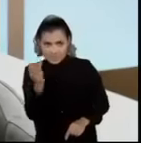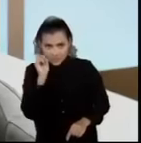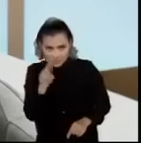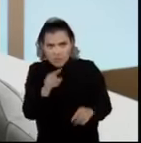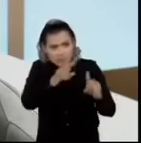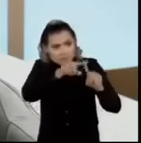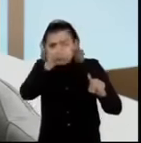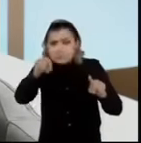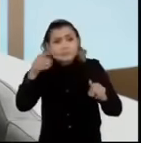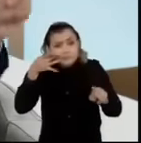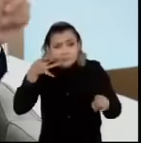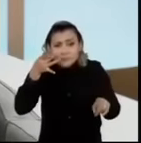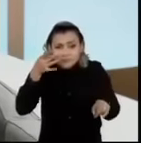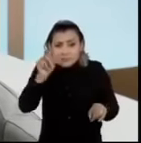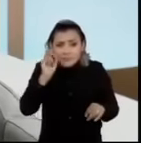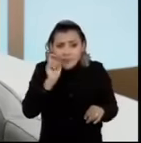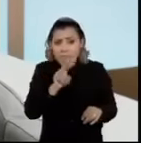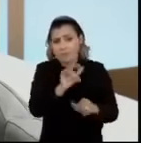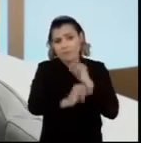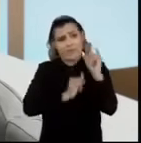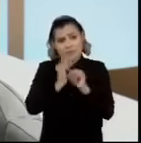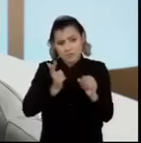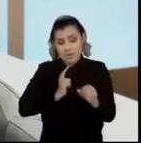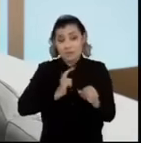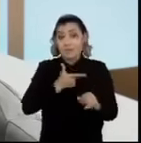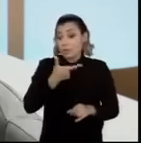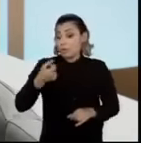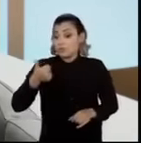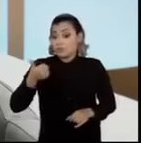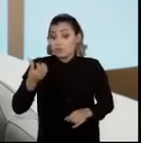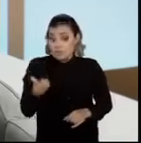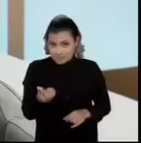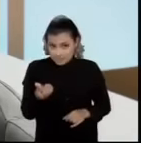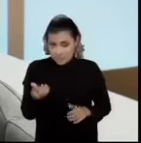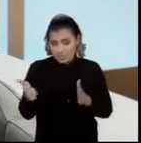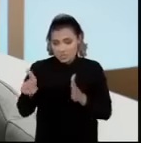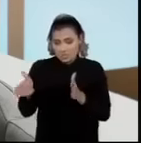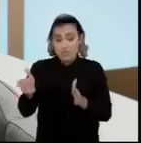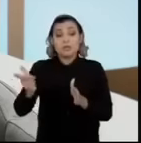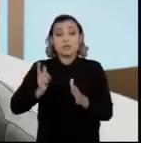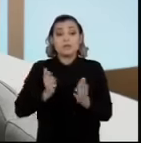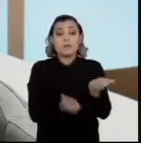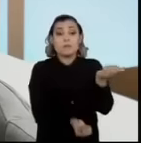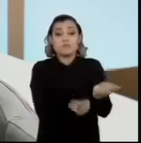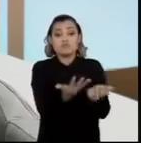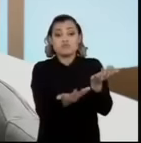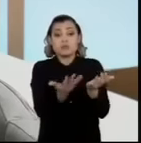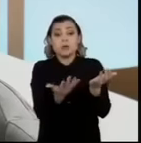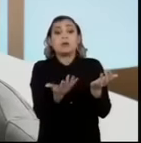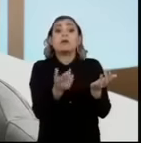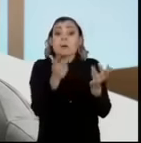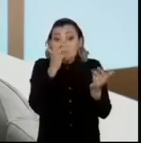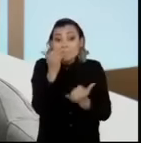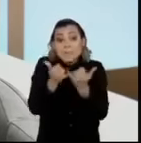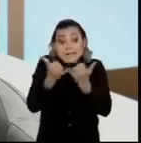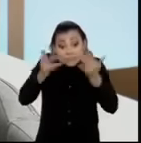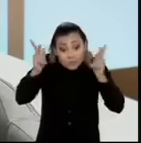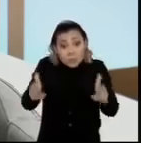aí público, só para não ir muito para trás. 2016 tem um volume de queimadas muito parecido com